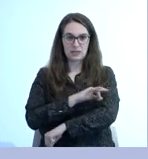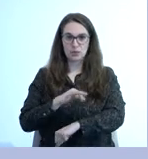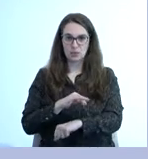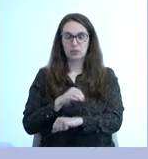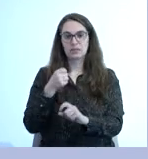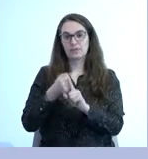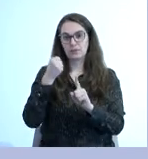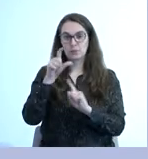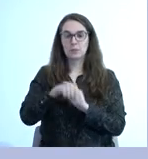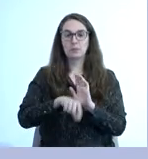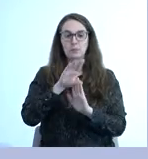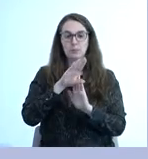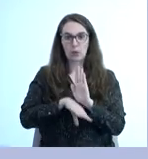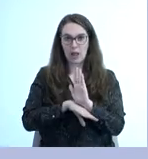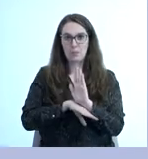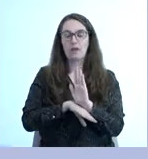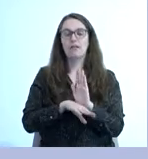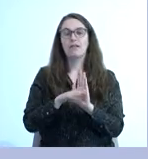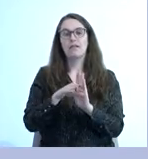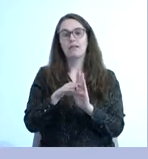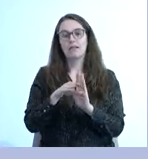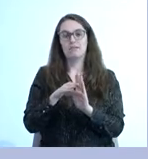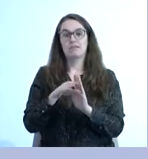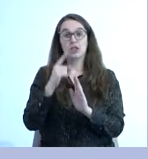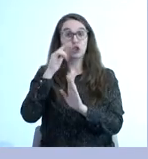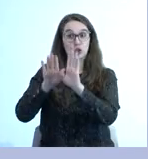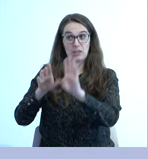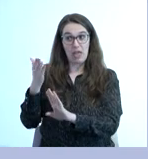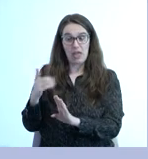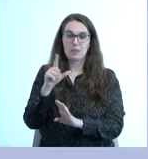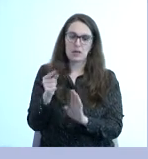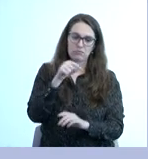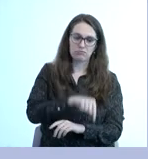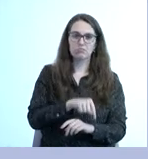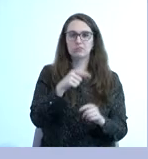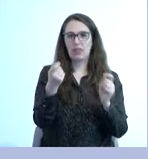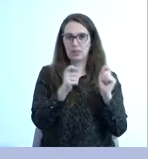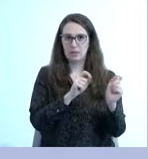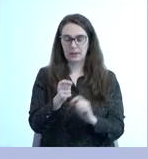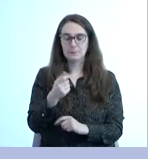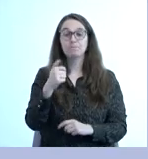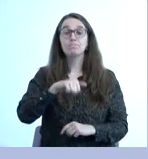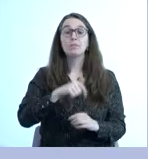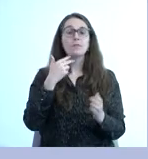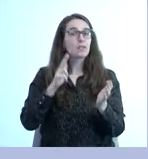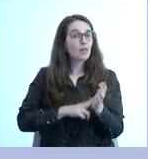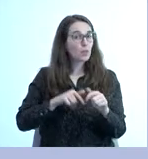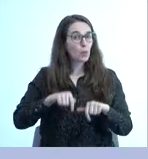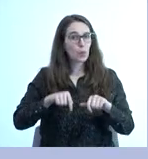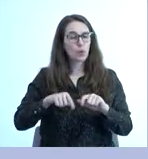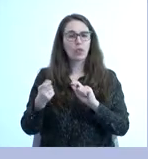este programa paralelo à exposição Flashback Carrilho da Graça. Na verdade, nesta